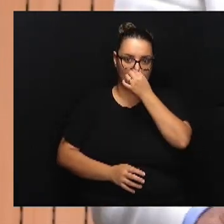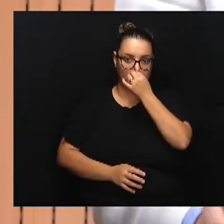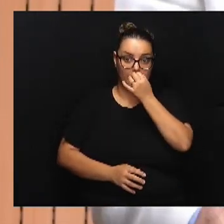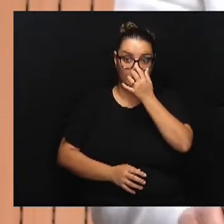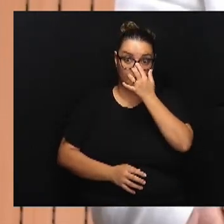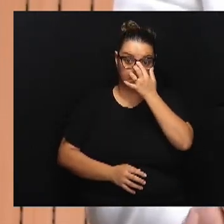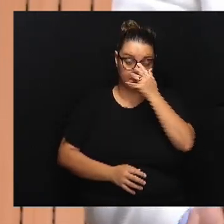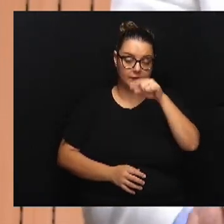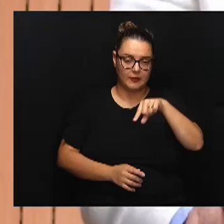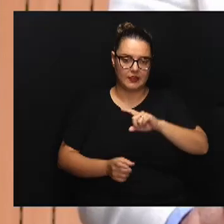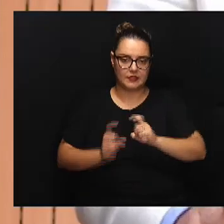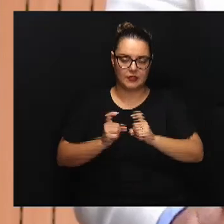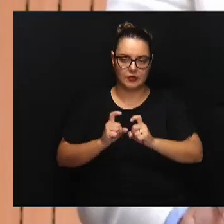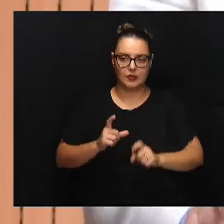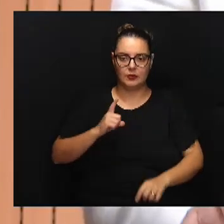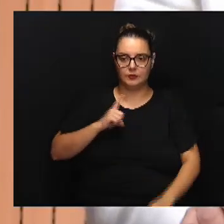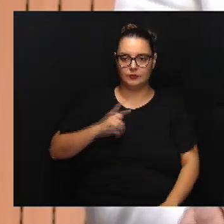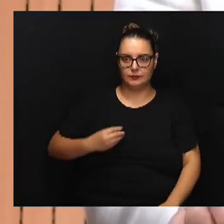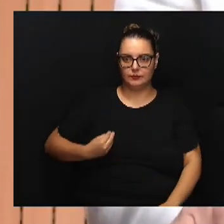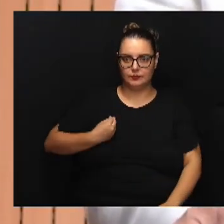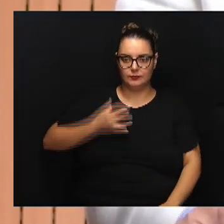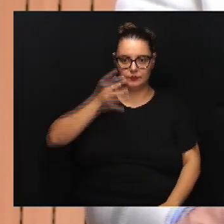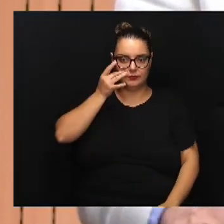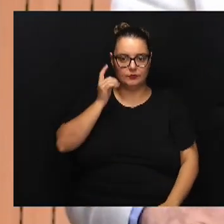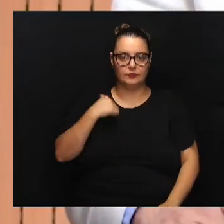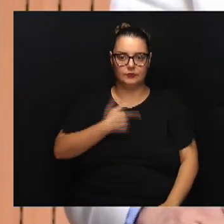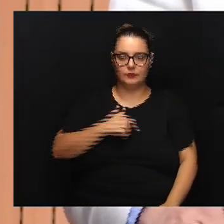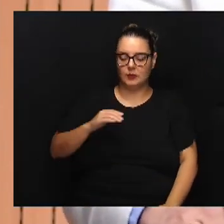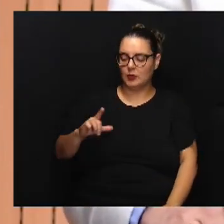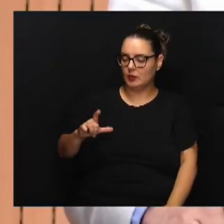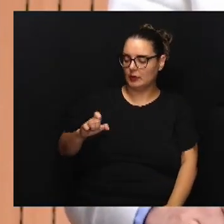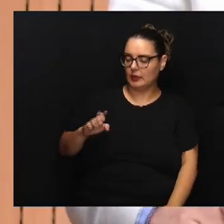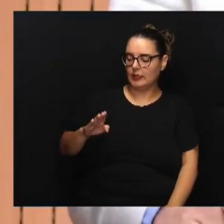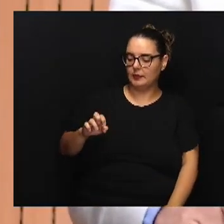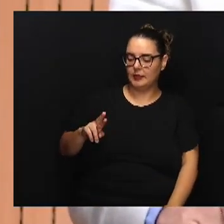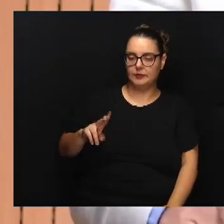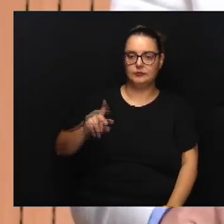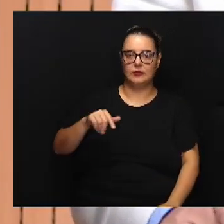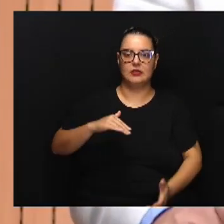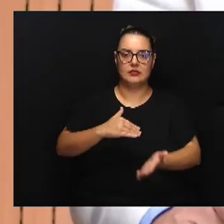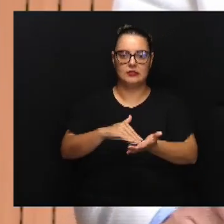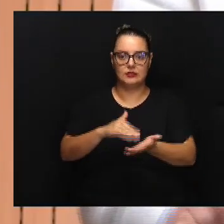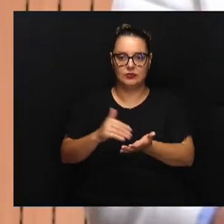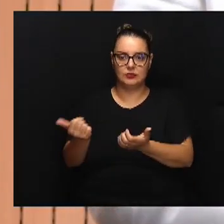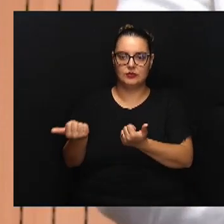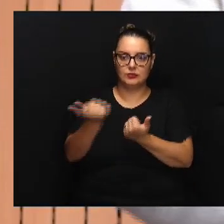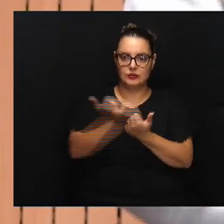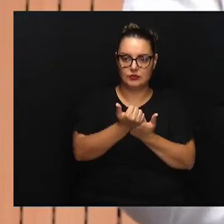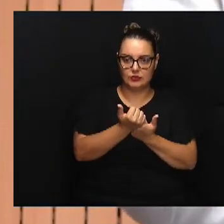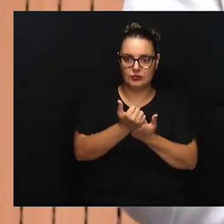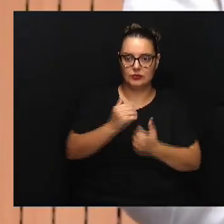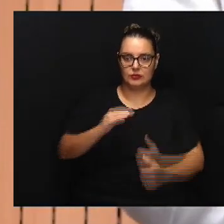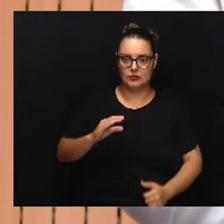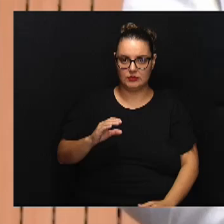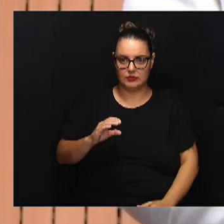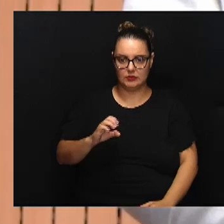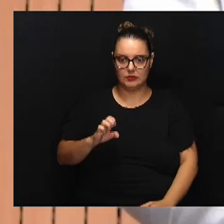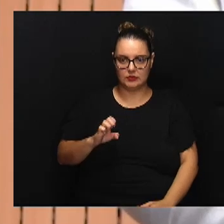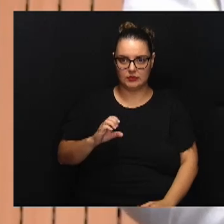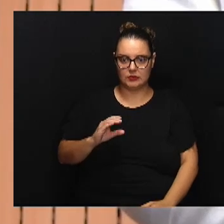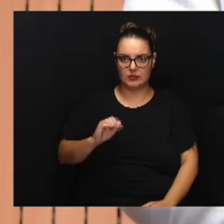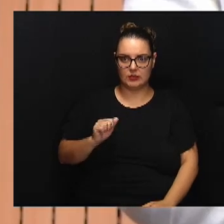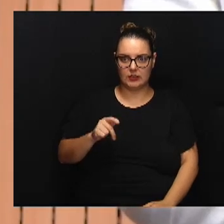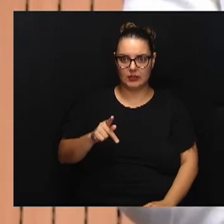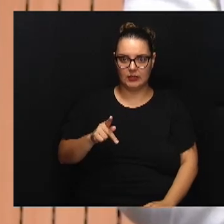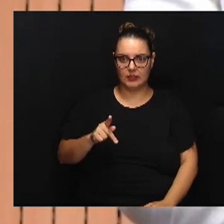Nessa reunião, a gente tem presente aqui conosco o Kleber Santos Vieira, que é secretário substitutivo do SECAD do MEC.